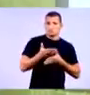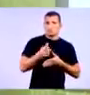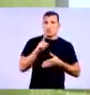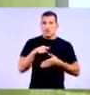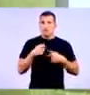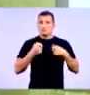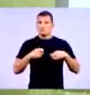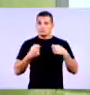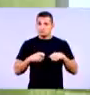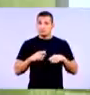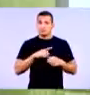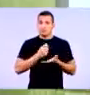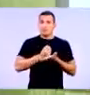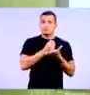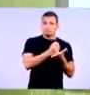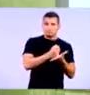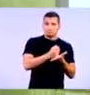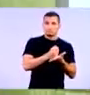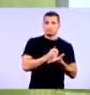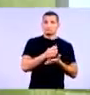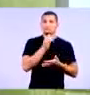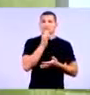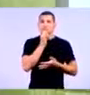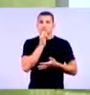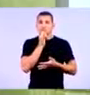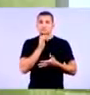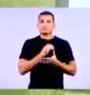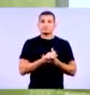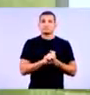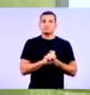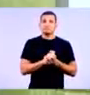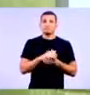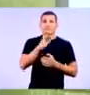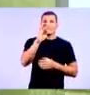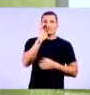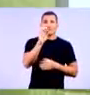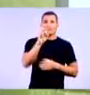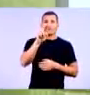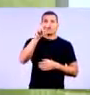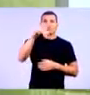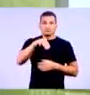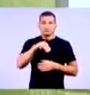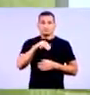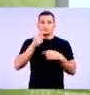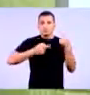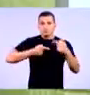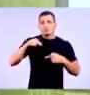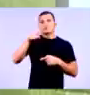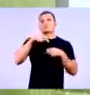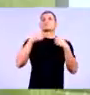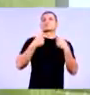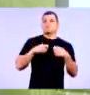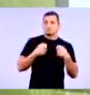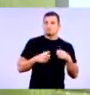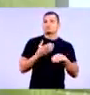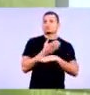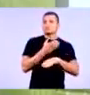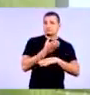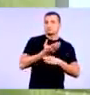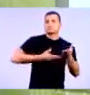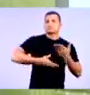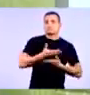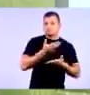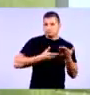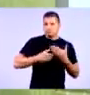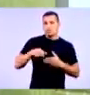haja cooperação. Então, por exemplo, quando a gente propõe um fórum de discussão, vocês devem interagir, vocês vão interagir